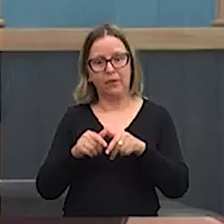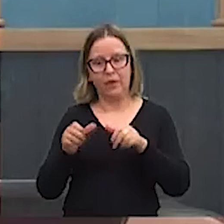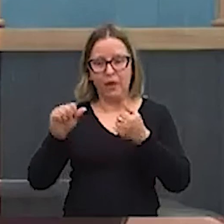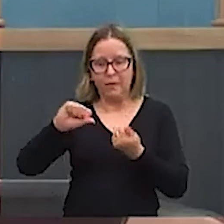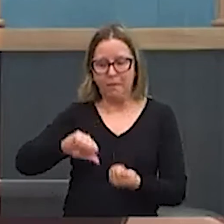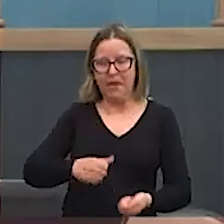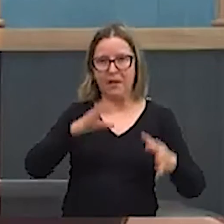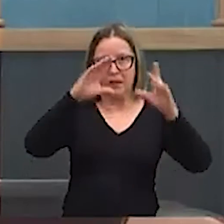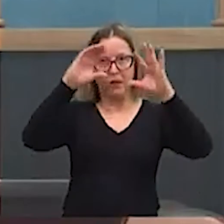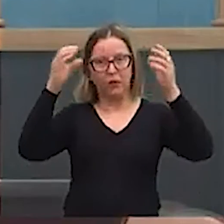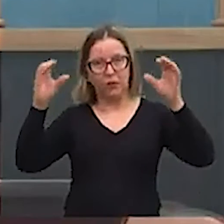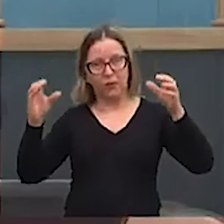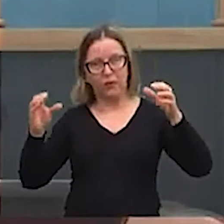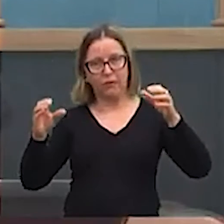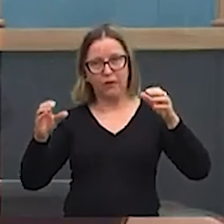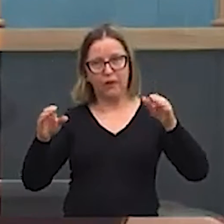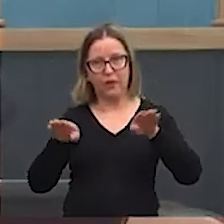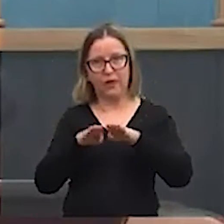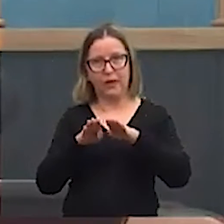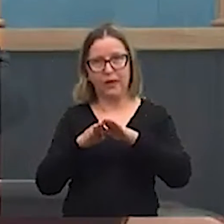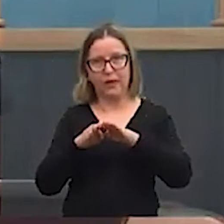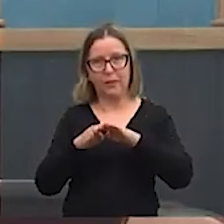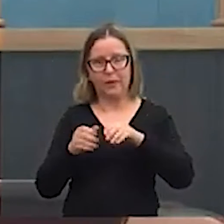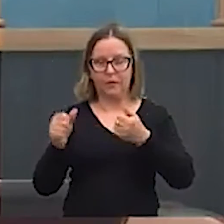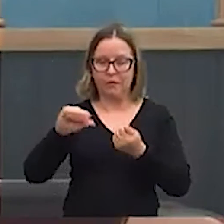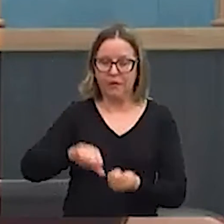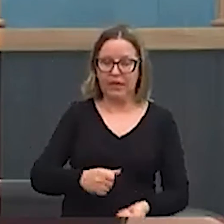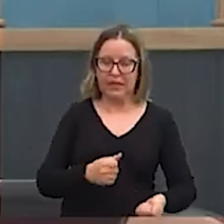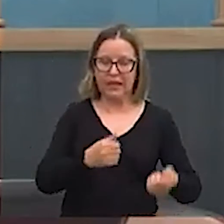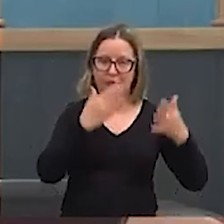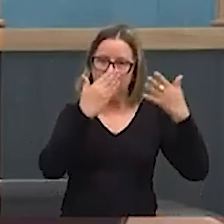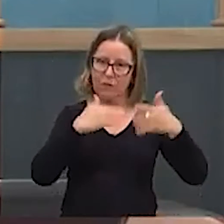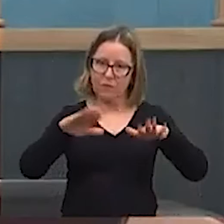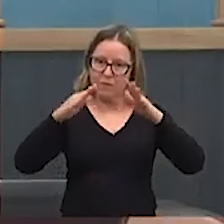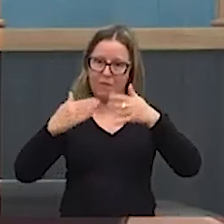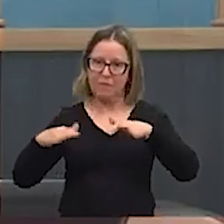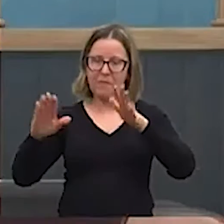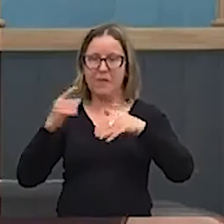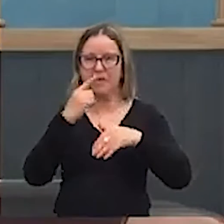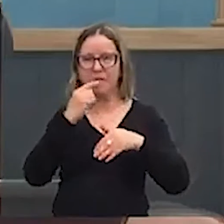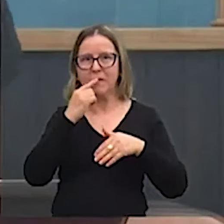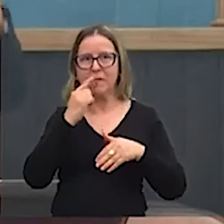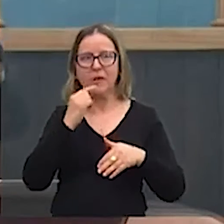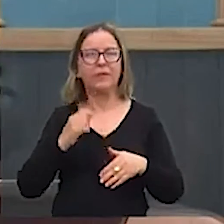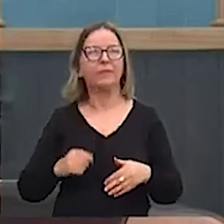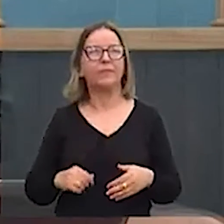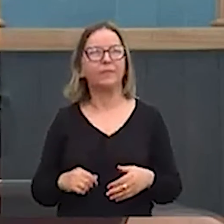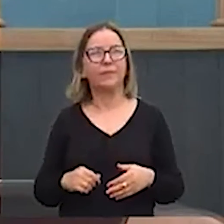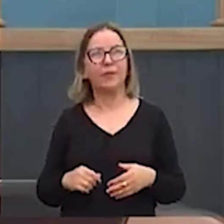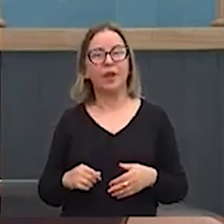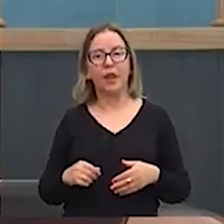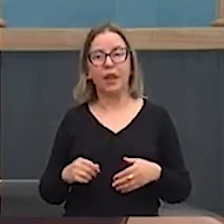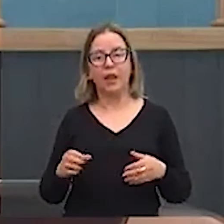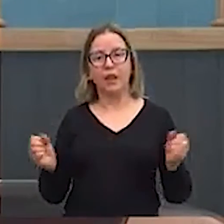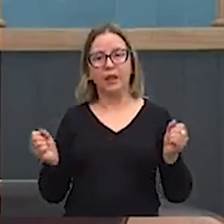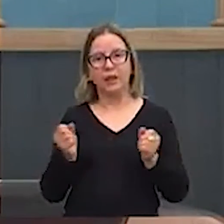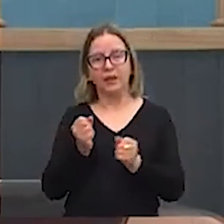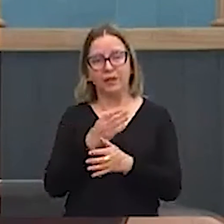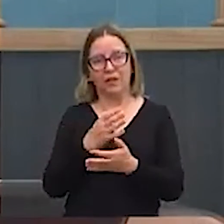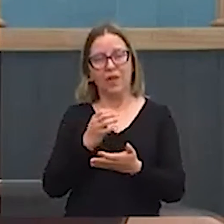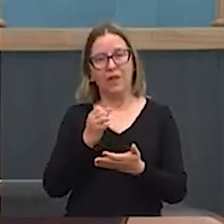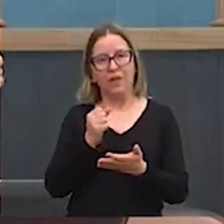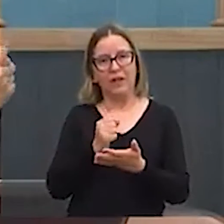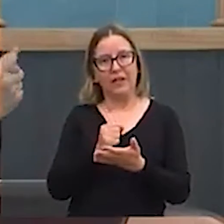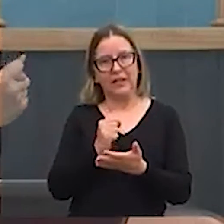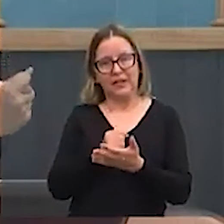Israel foi batizado no mar. Eles são batismos. No Novo Testamento existe o batismo de